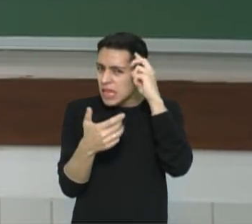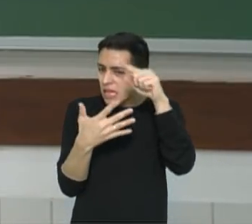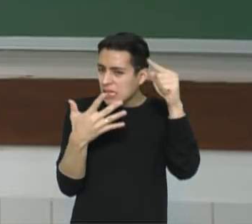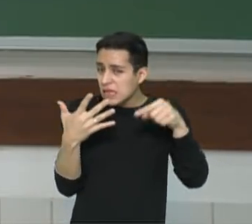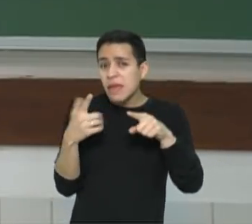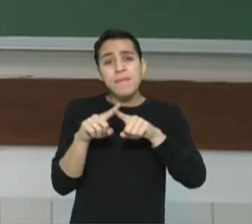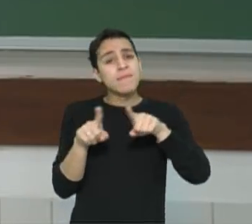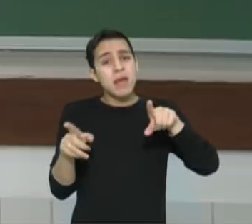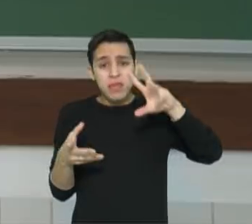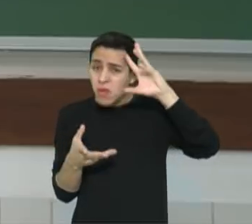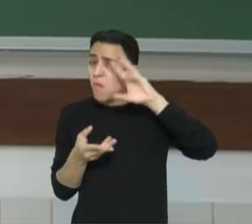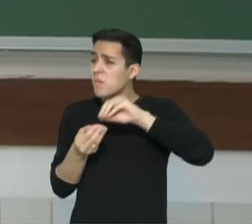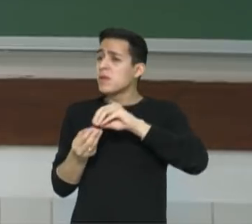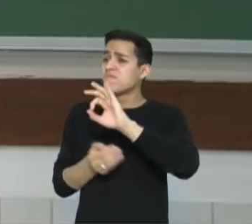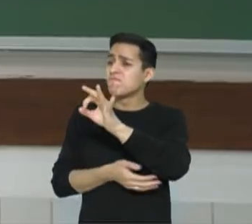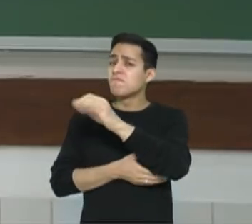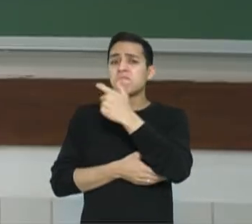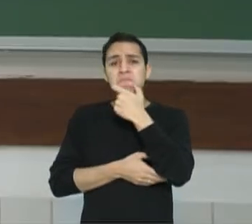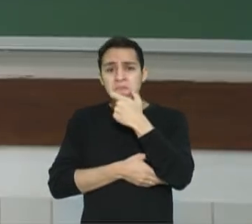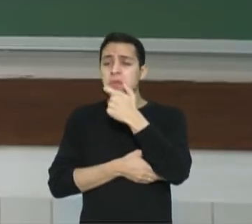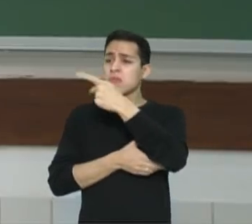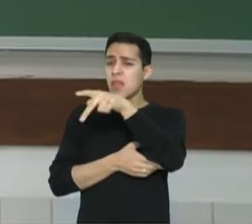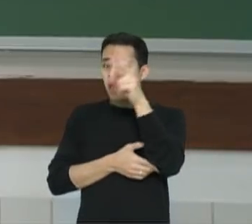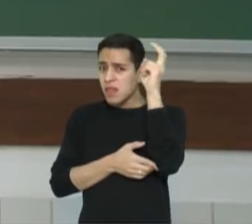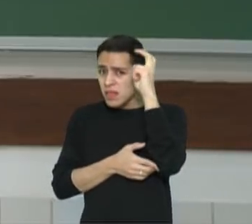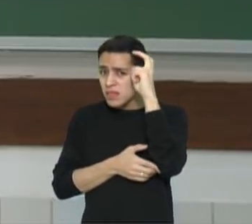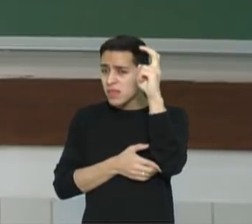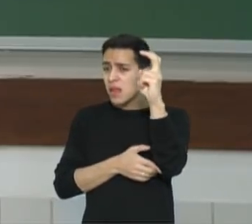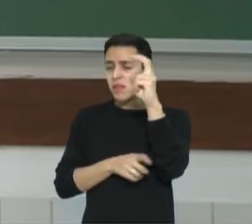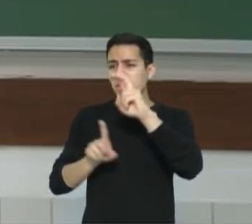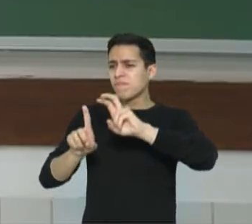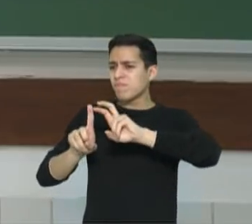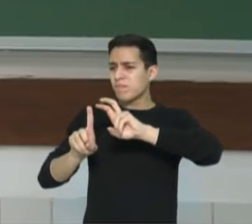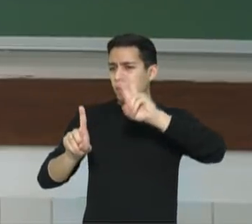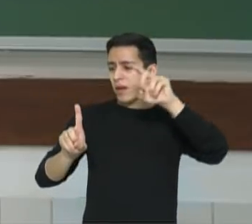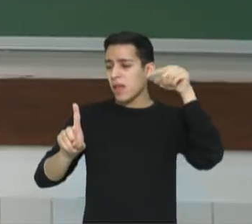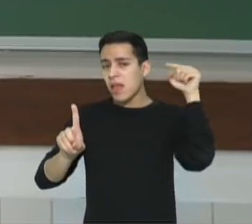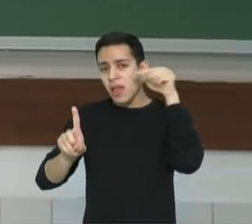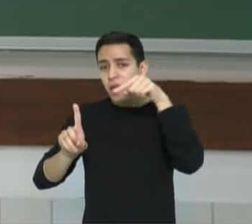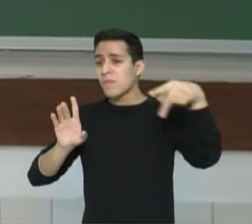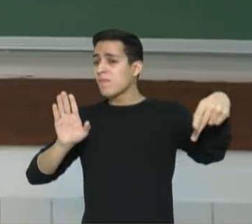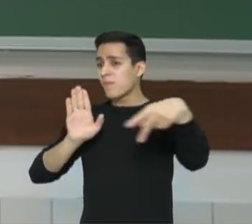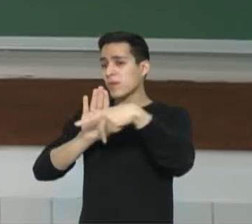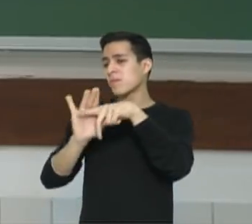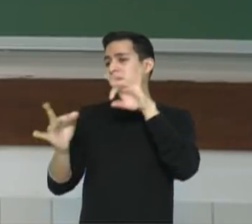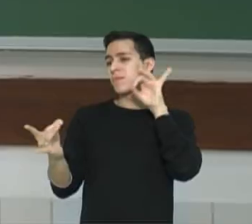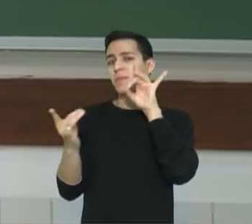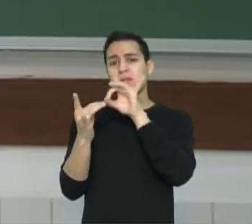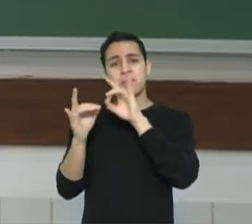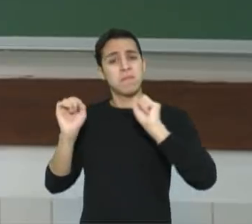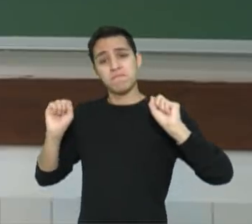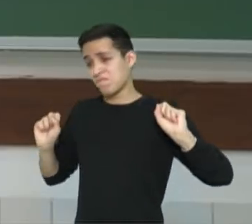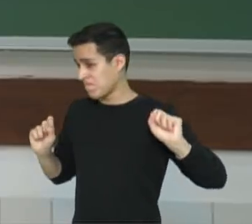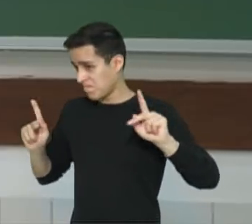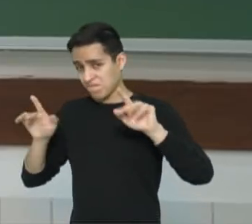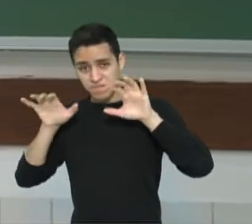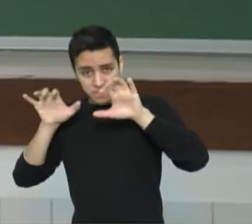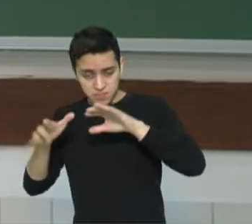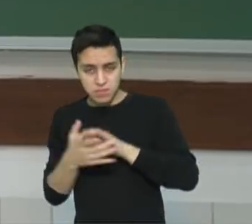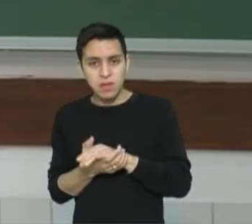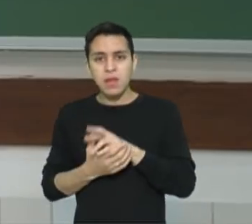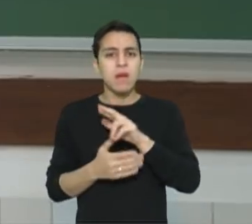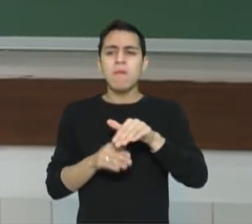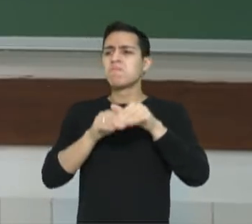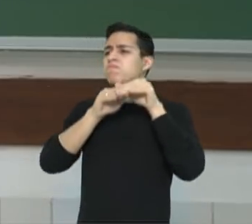mas entendendo, né, que a inteligência dessa pessoa é aquela inteligência, né? Então, não